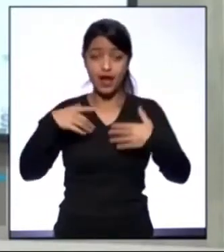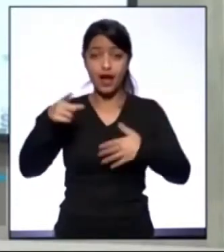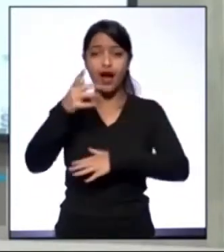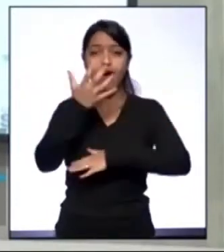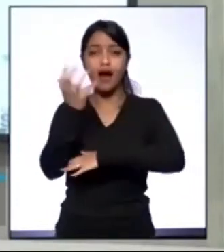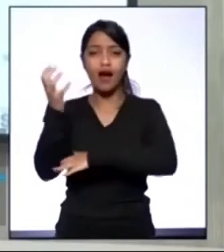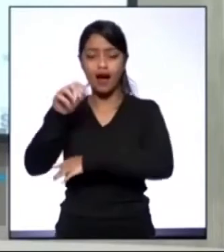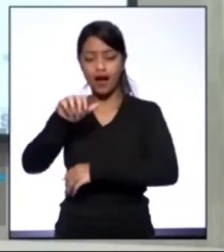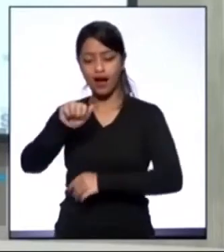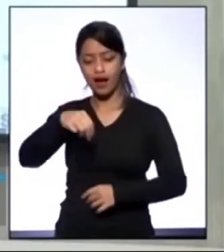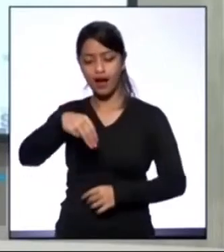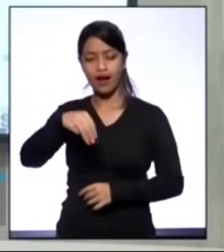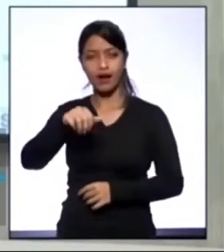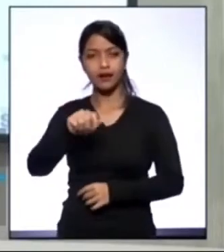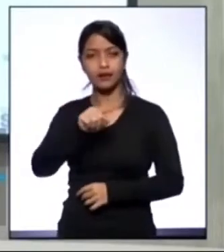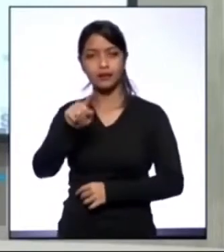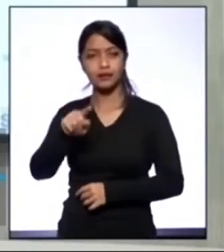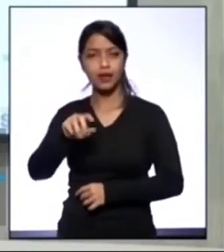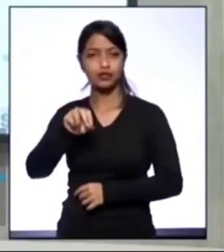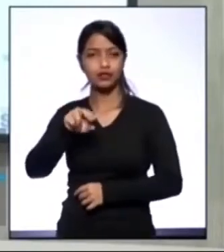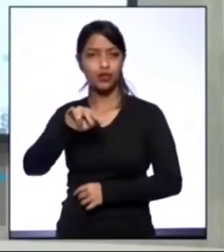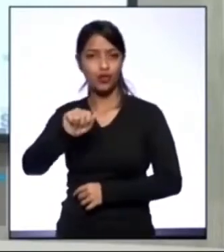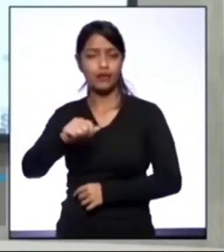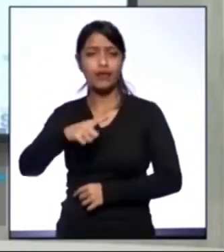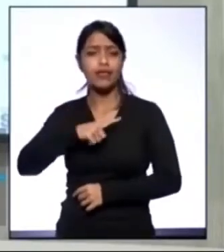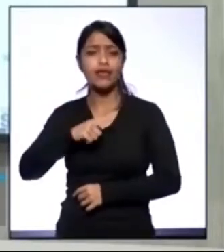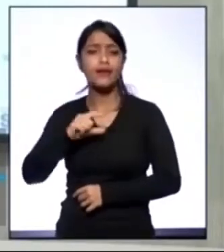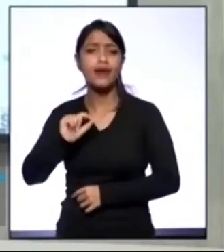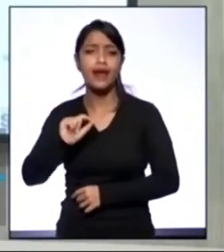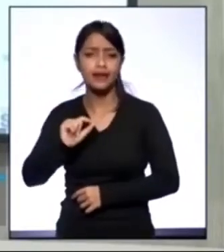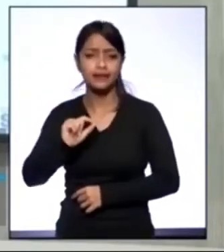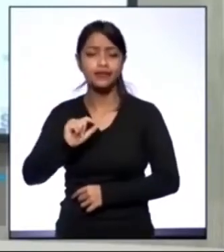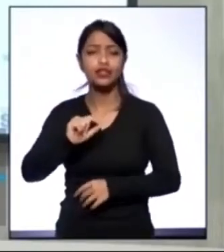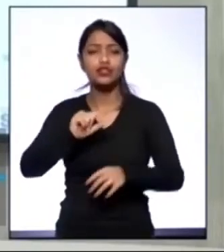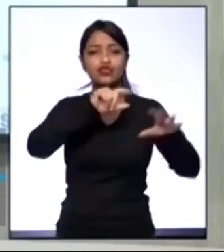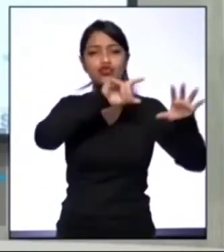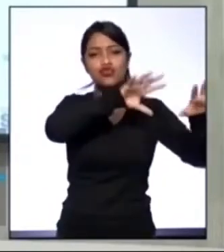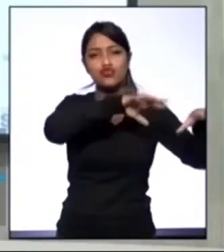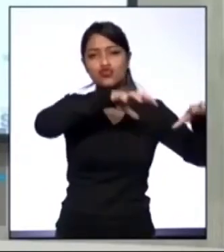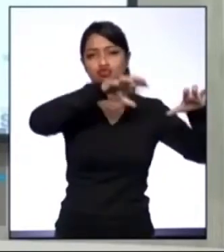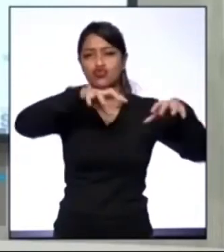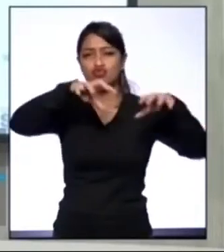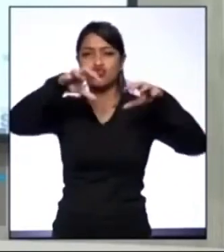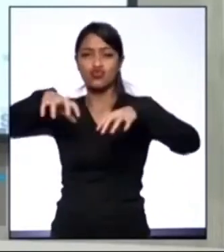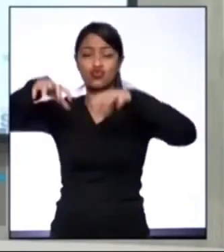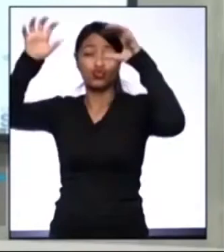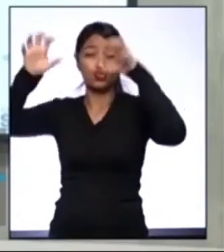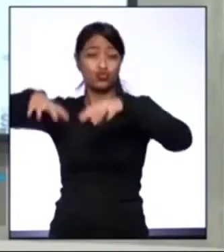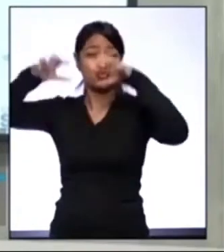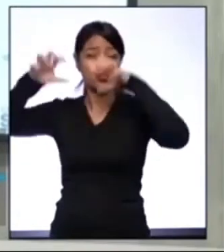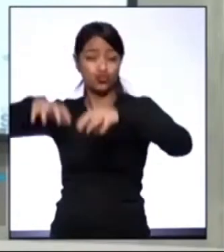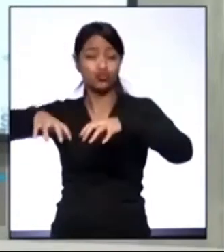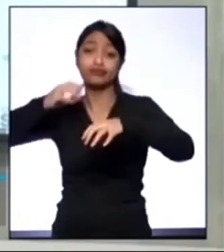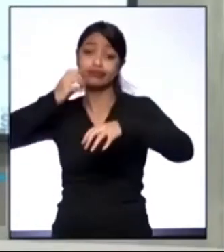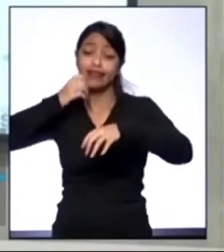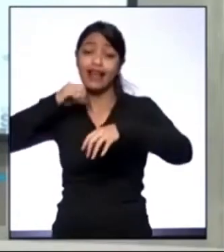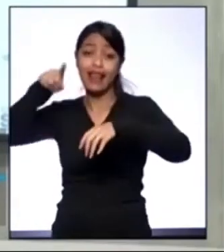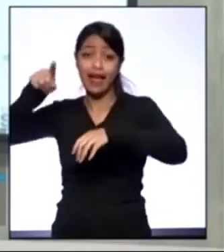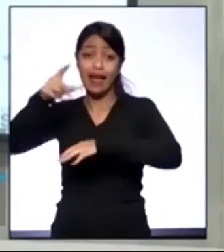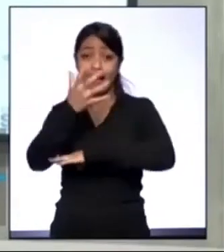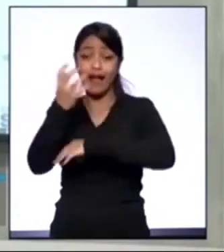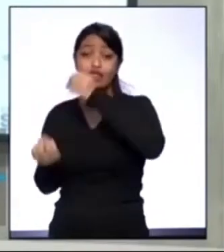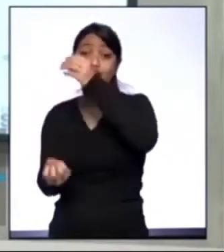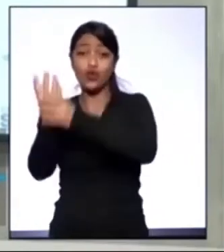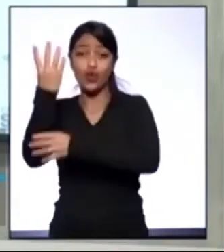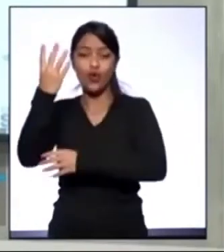pressão, formando o que nós chamamos de rios voadores, trazendo chuva aqui para a região sudeste. Nós chamamos tecnicamente isso de